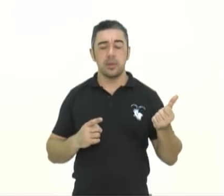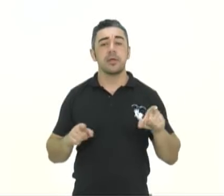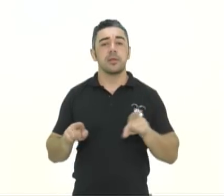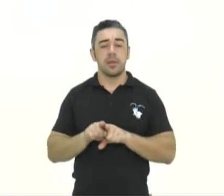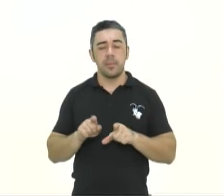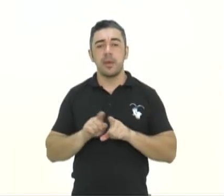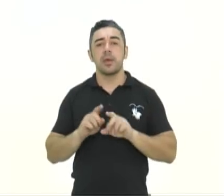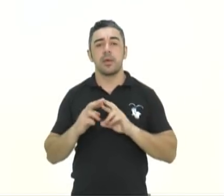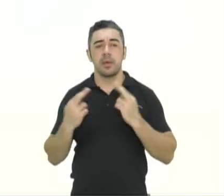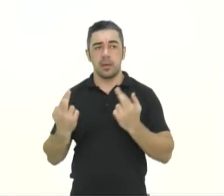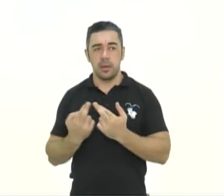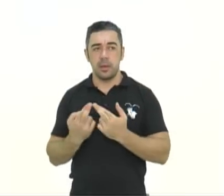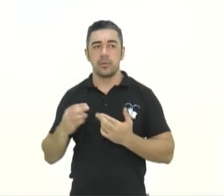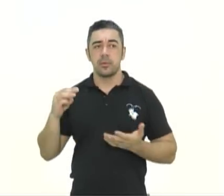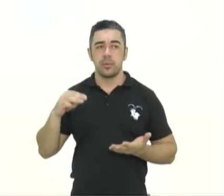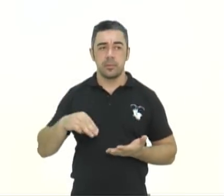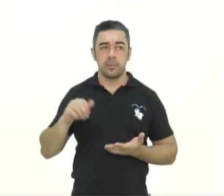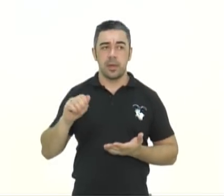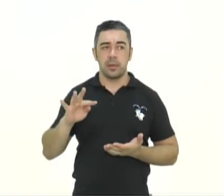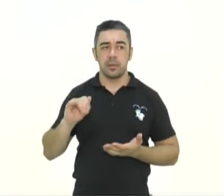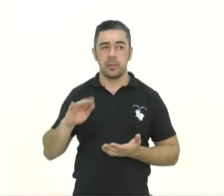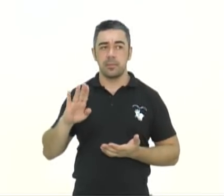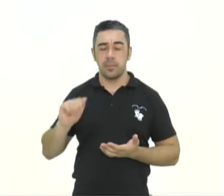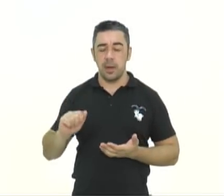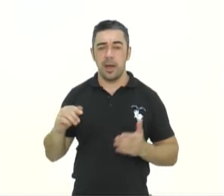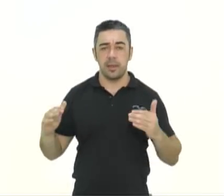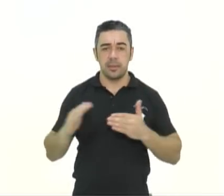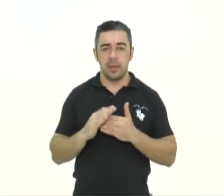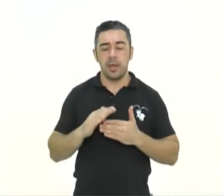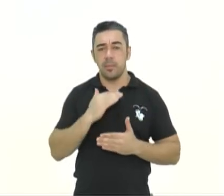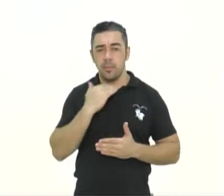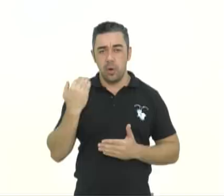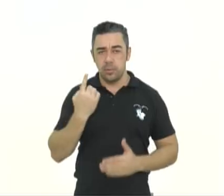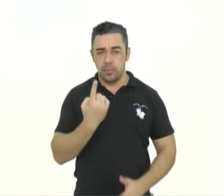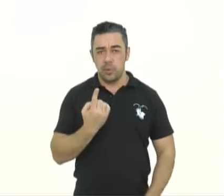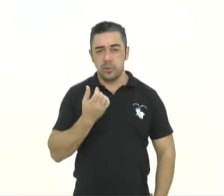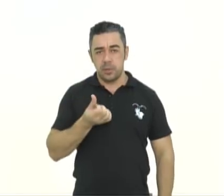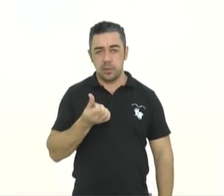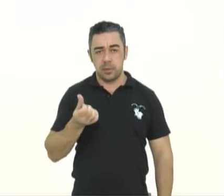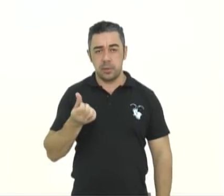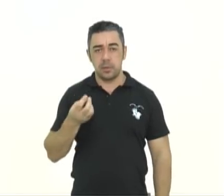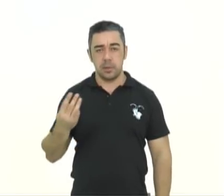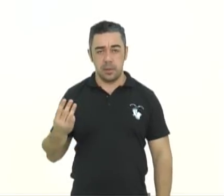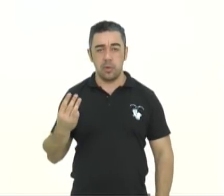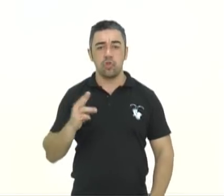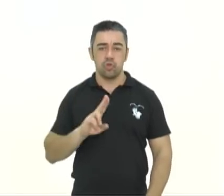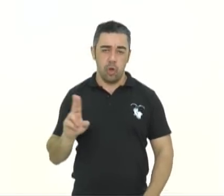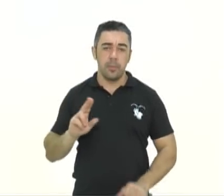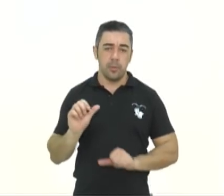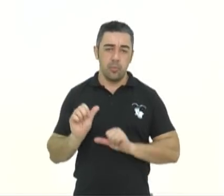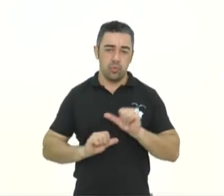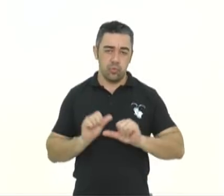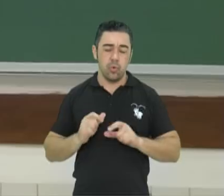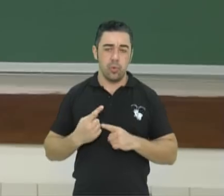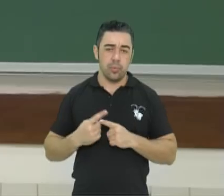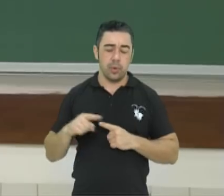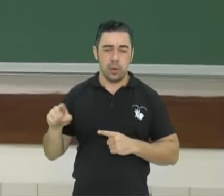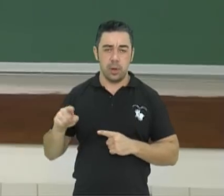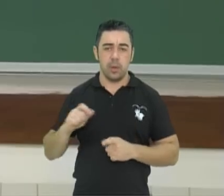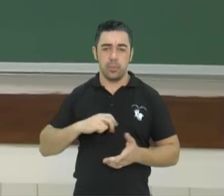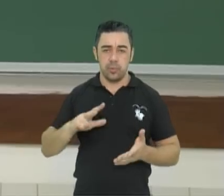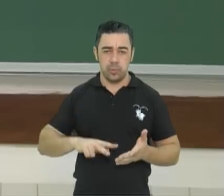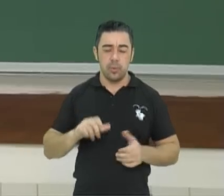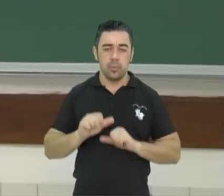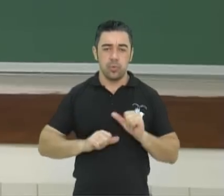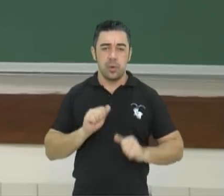de 1630 até o ano da sua morte, 1663. Teve o seu nome alterado pelos portugueses, como a gente viu, para Ana